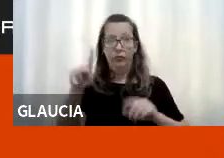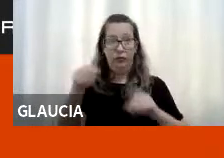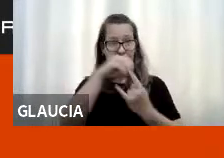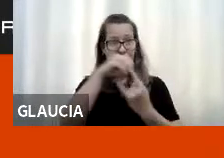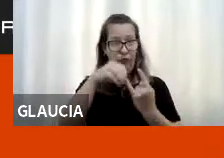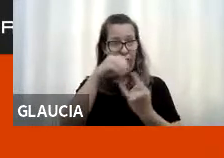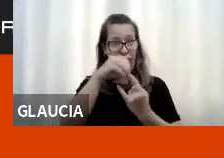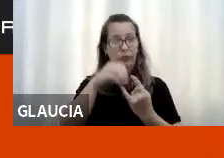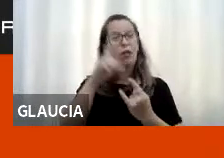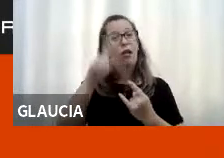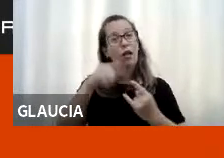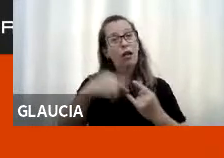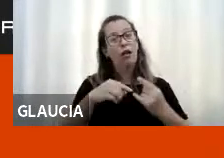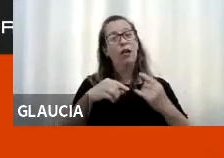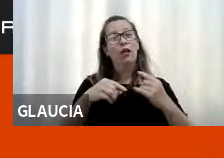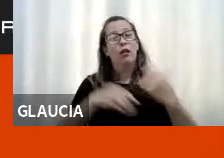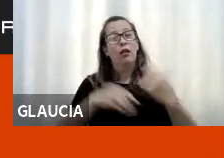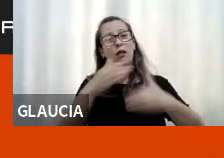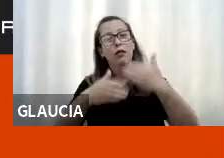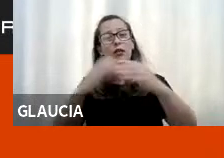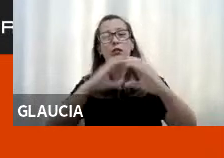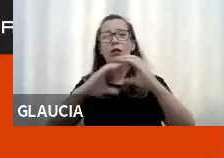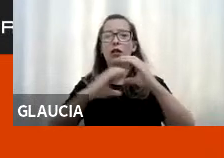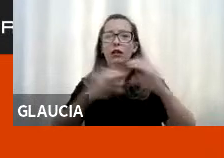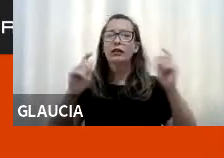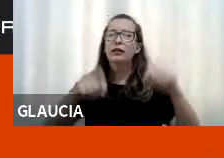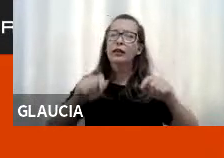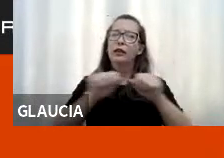comunicação que pode ser desenvolvido